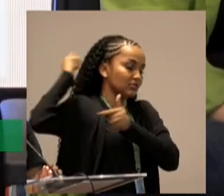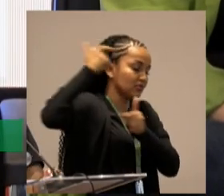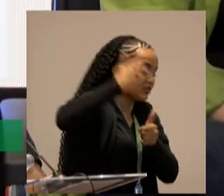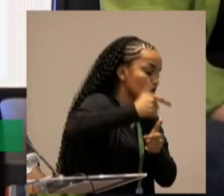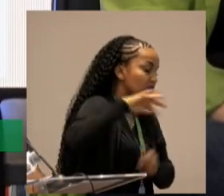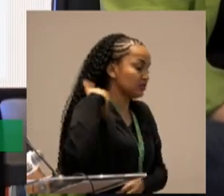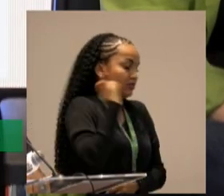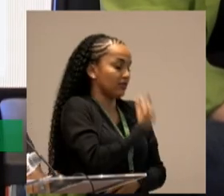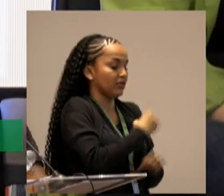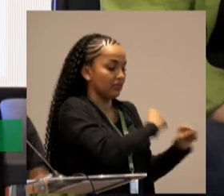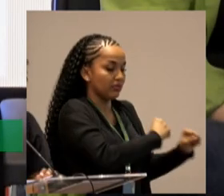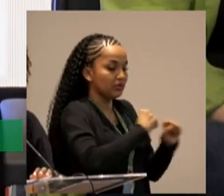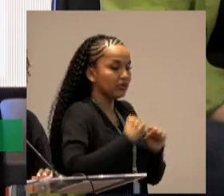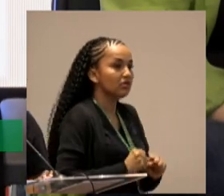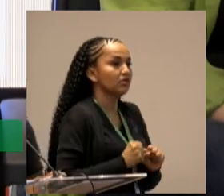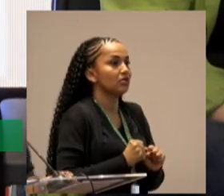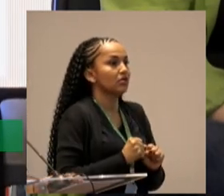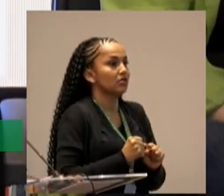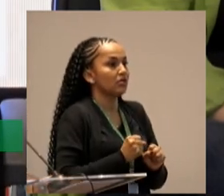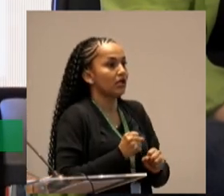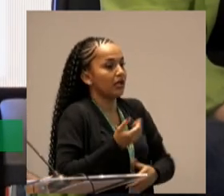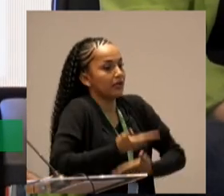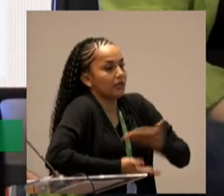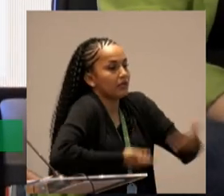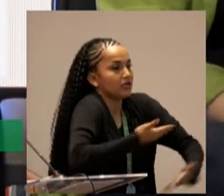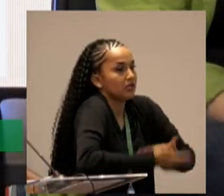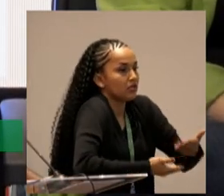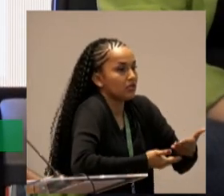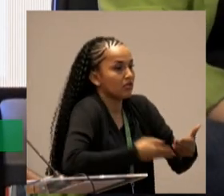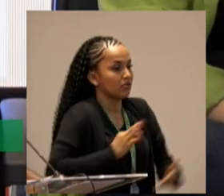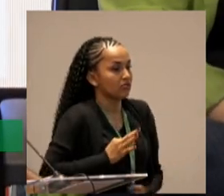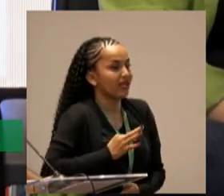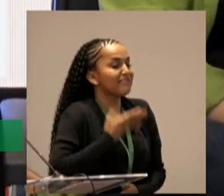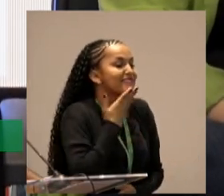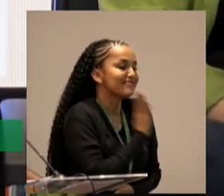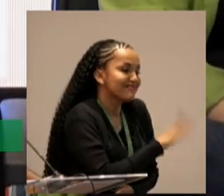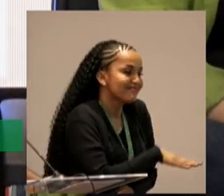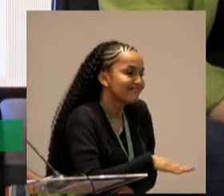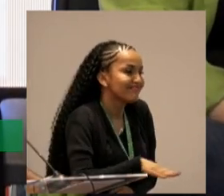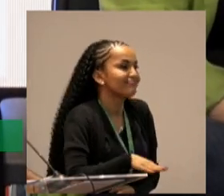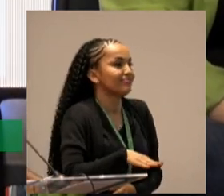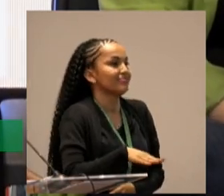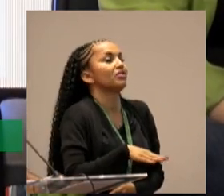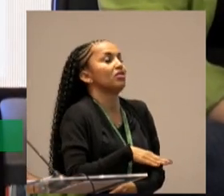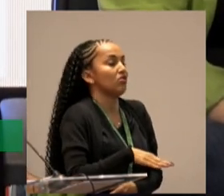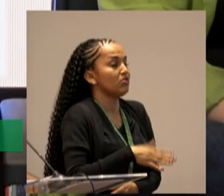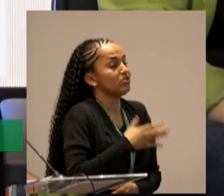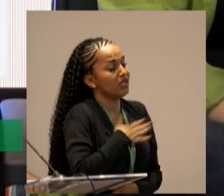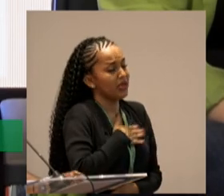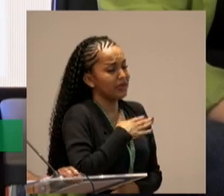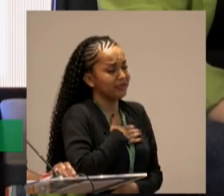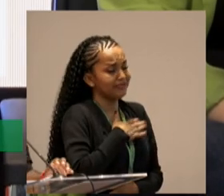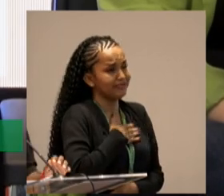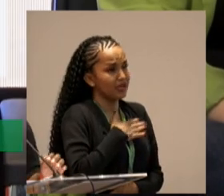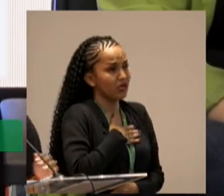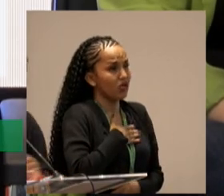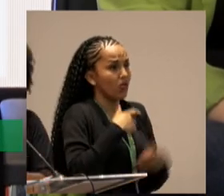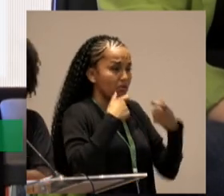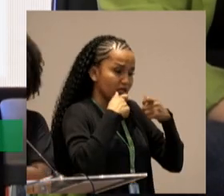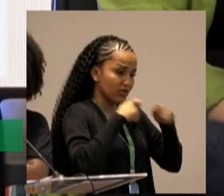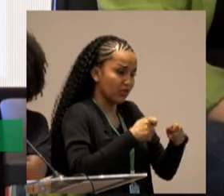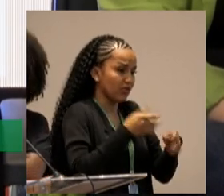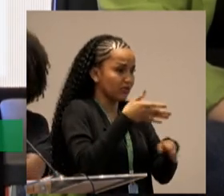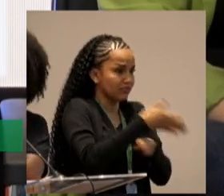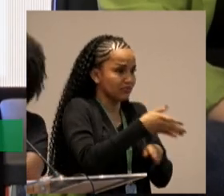estar podendo... tá passando isso para os nossos alunos. Eu estou muito feliz e eu, como assessora da